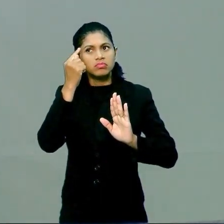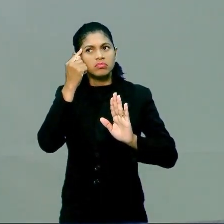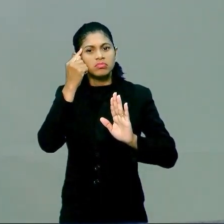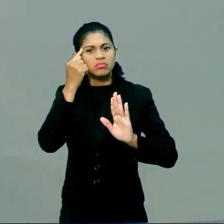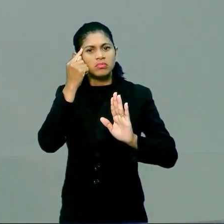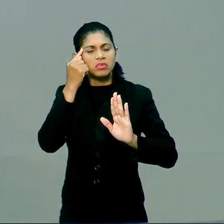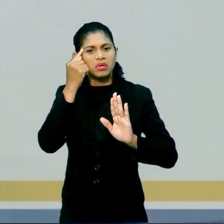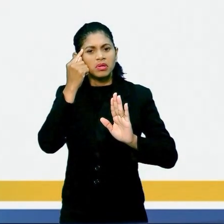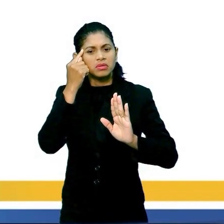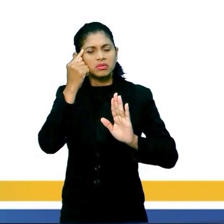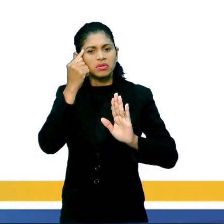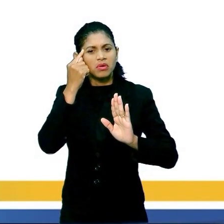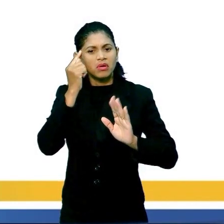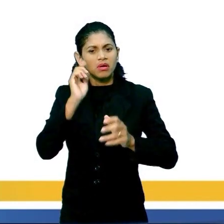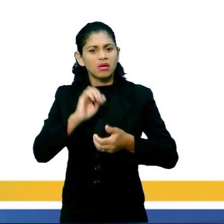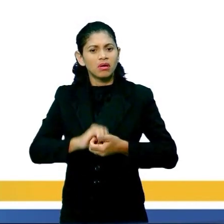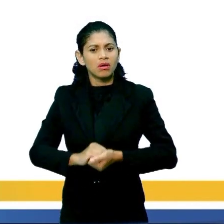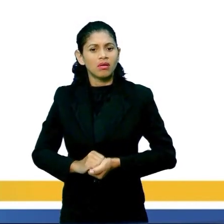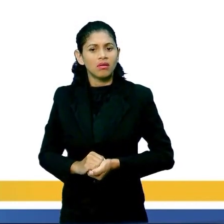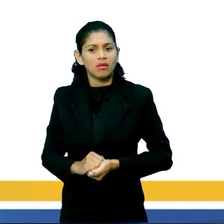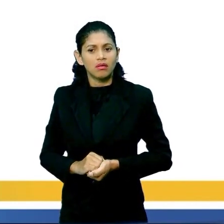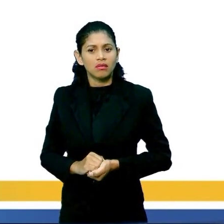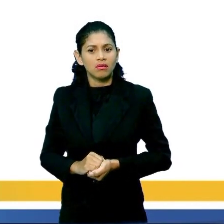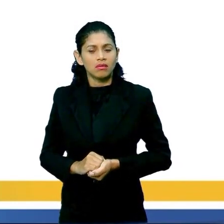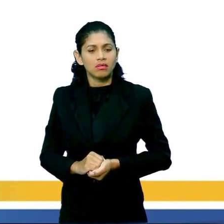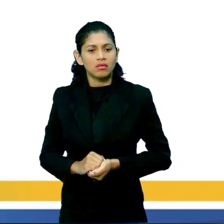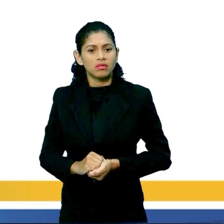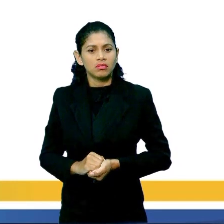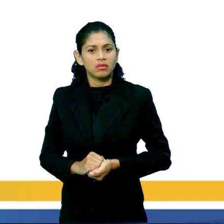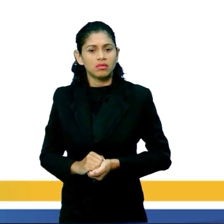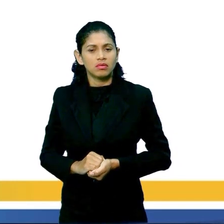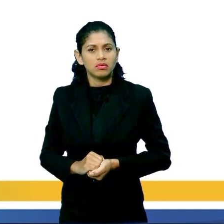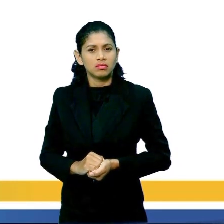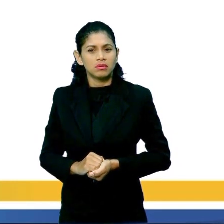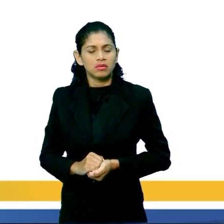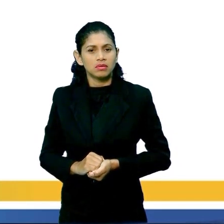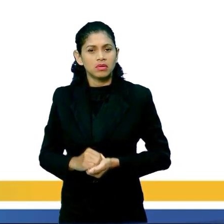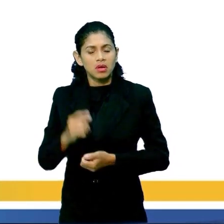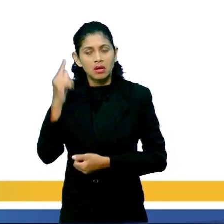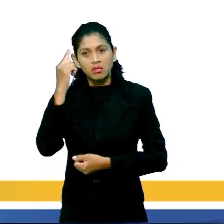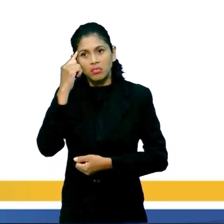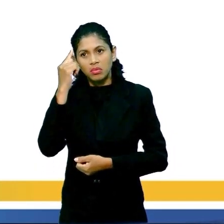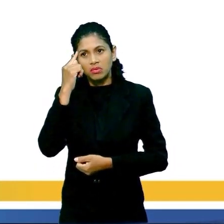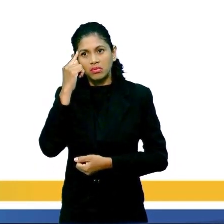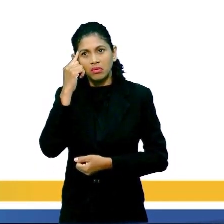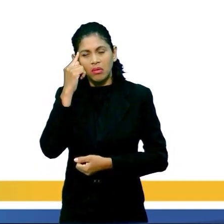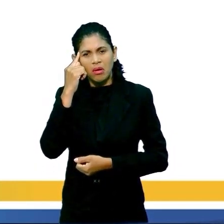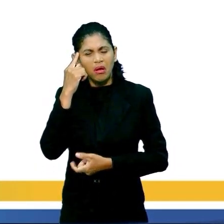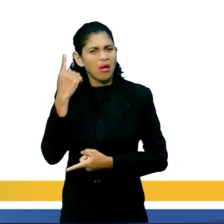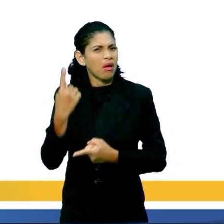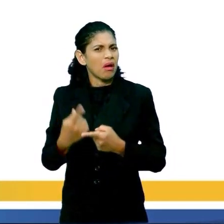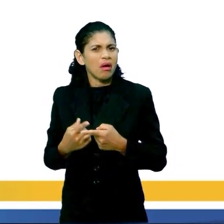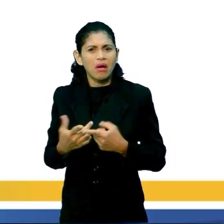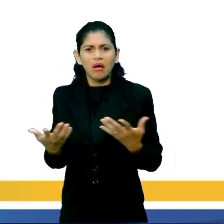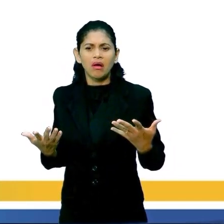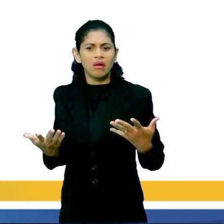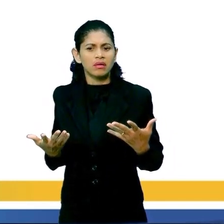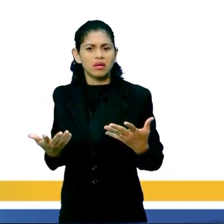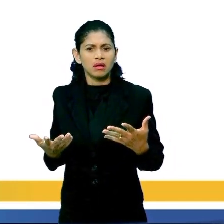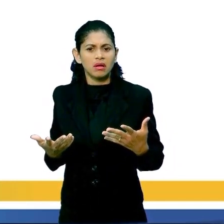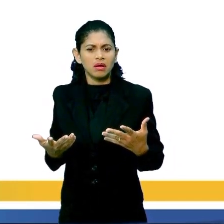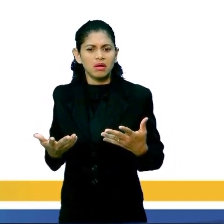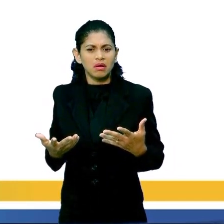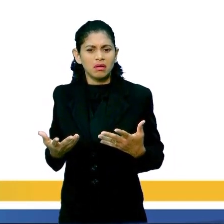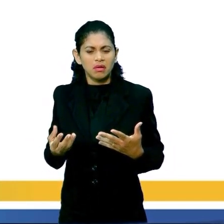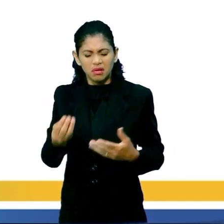sentiu ridículo Olha aí no na no que vem depois né ele sentiu ridículo ao perceber né ao reparar